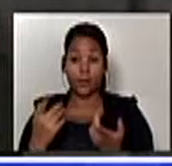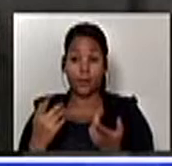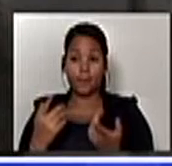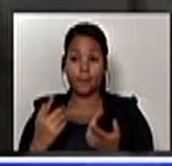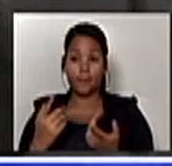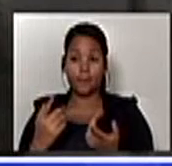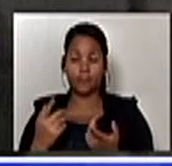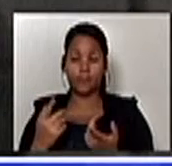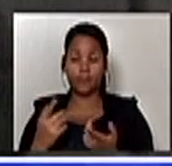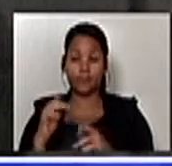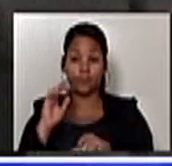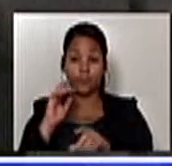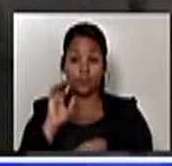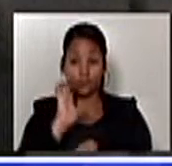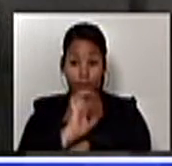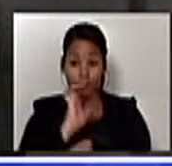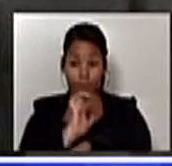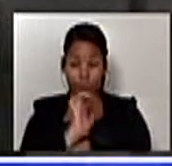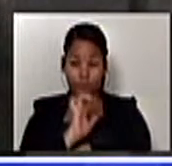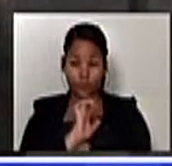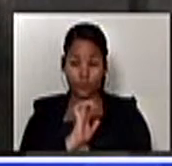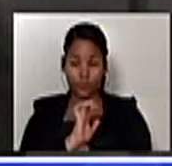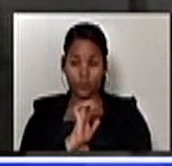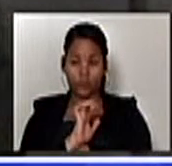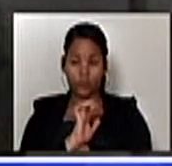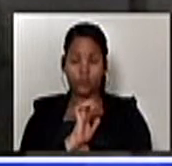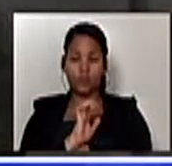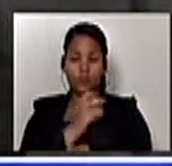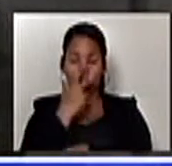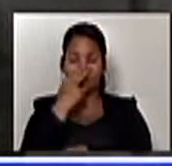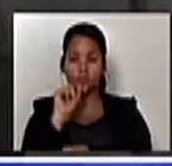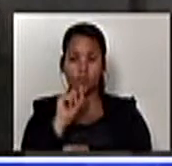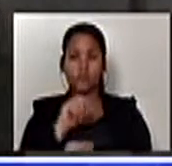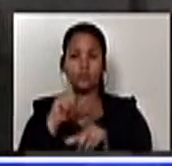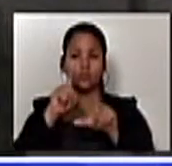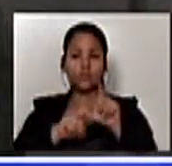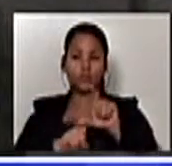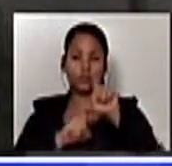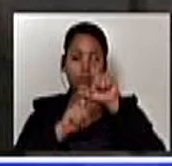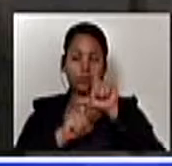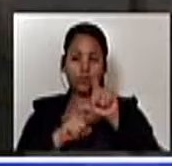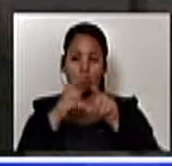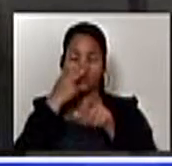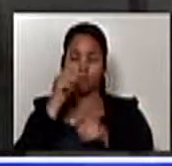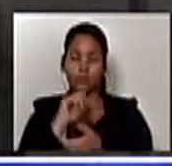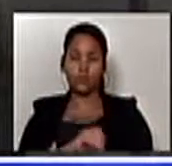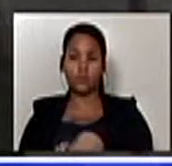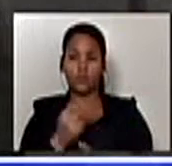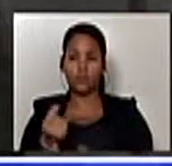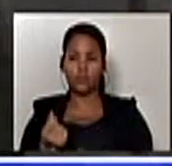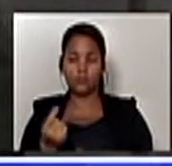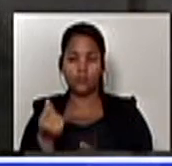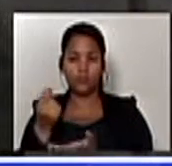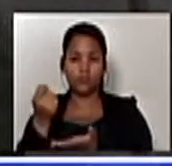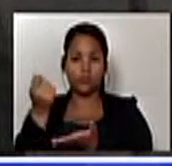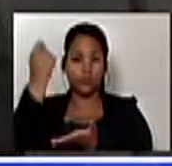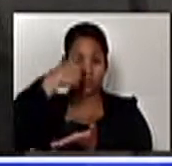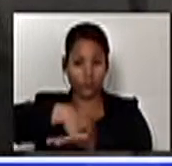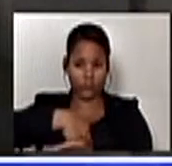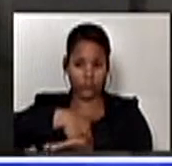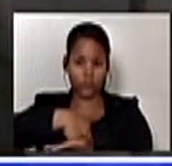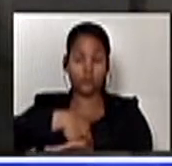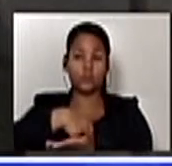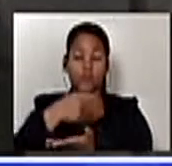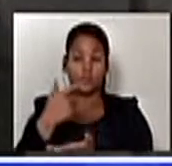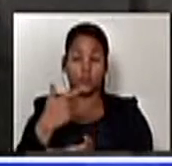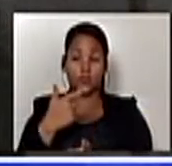3 parcelas. A gente teve um trabalho enorme para verificar se realmente essas parcelas chegaram. Tivemos que